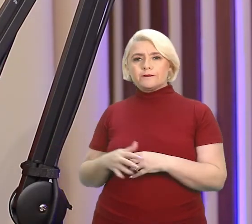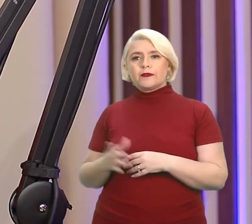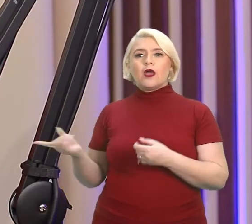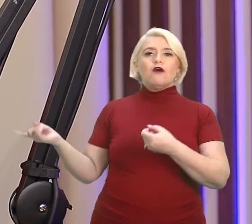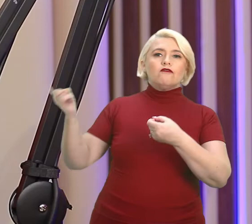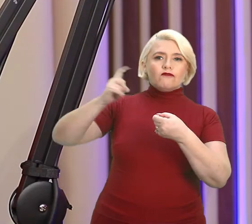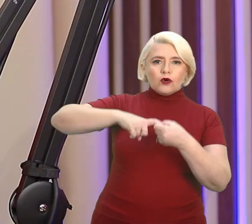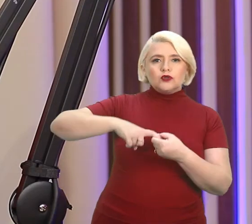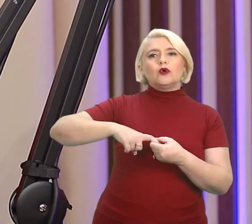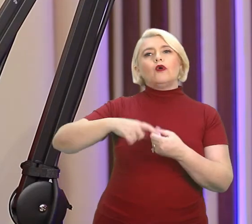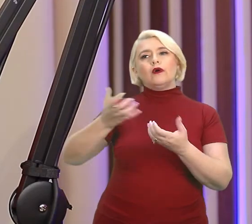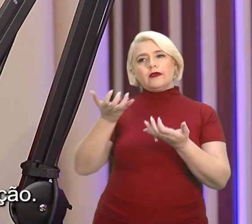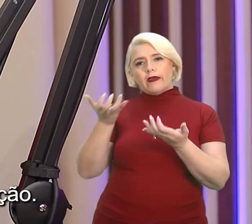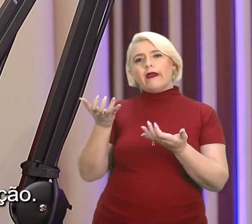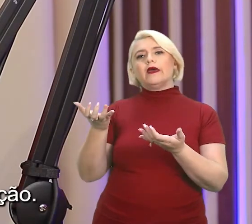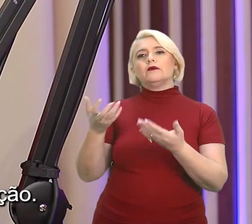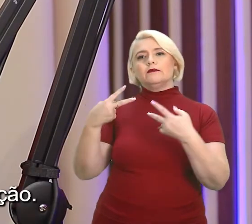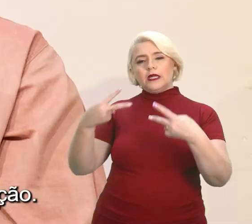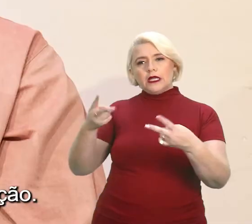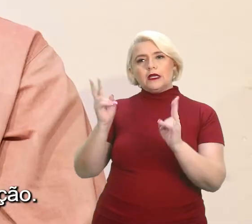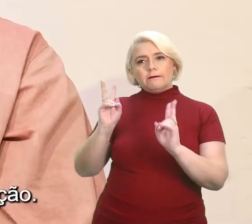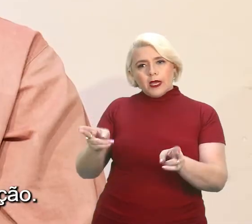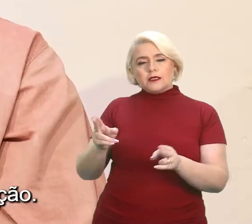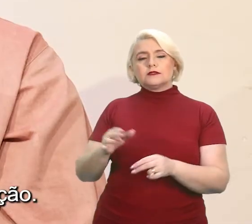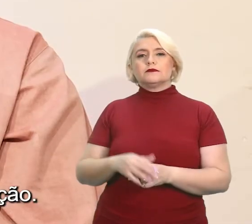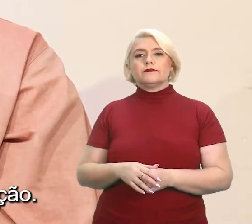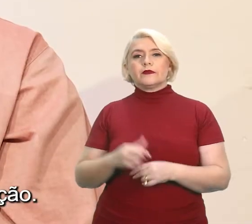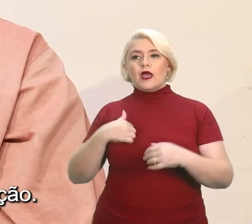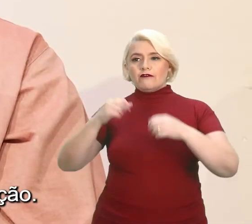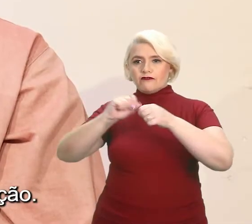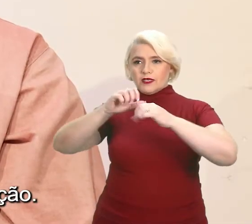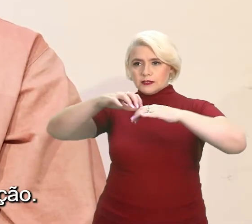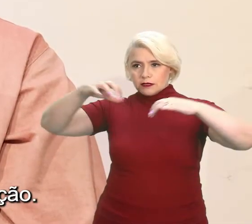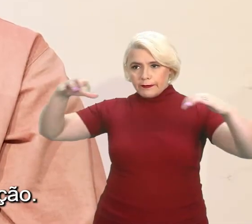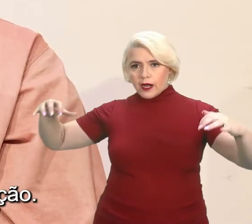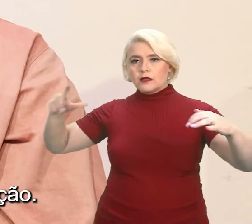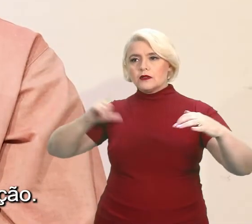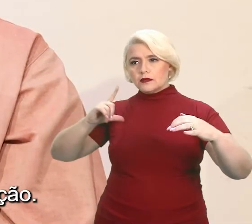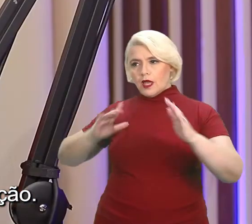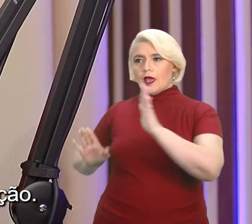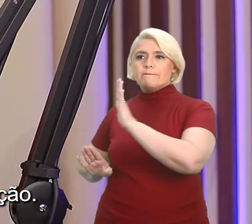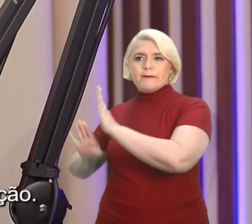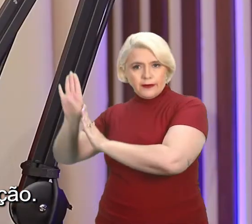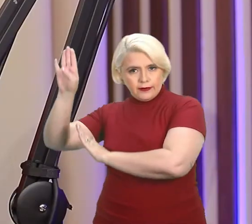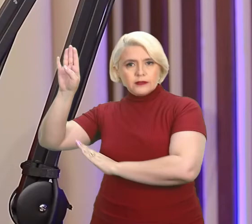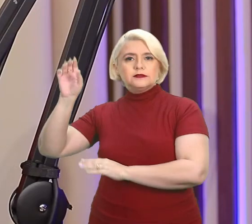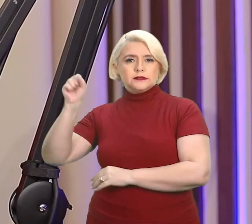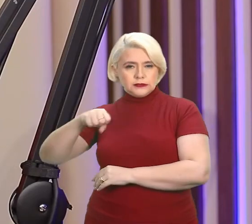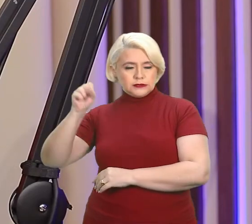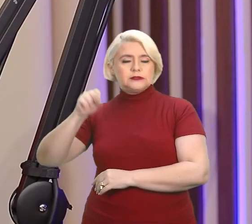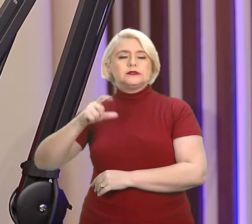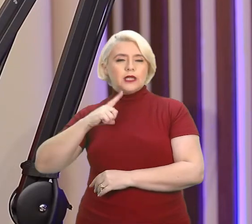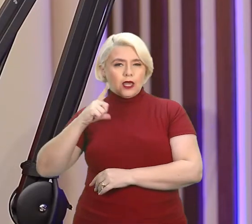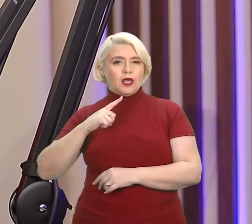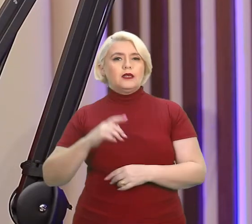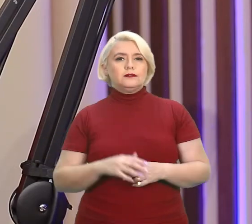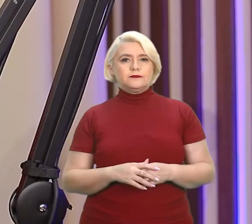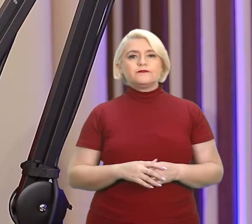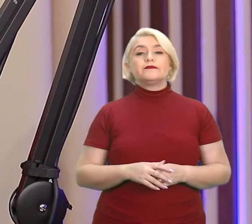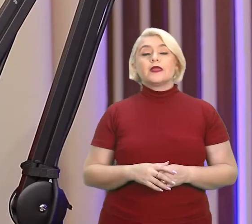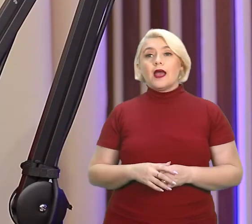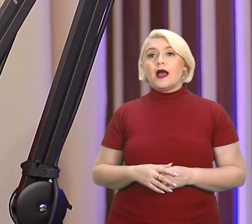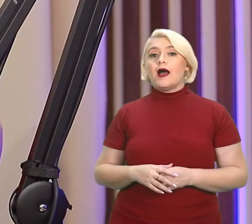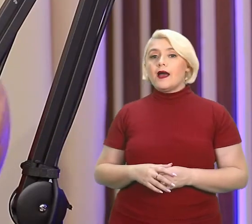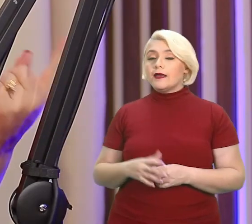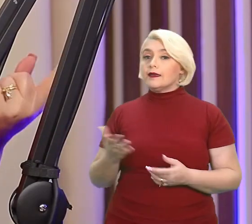aí voltaram para o mesmo link, e aí... Né? E quando foi separado, deu muita Deu audiência? muita visualização, deu. E